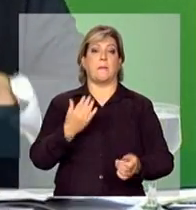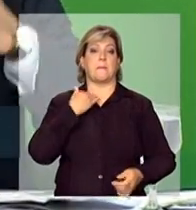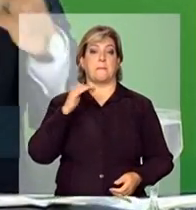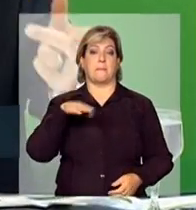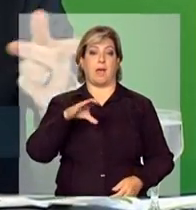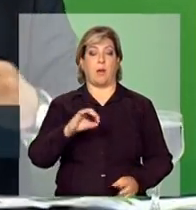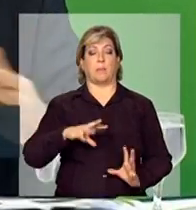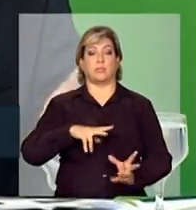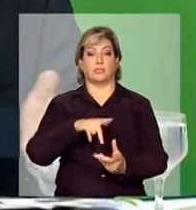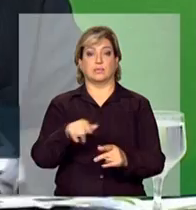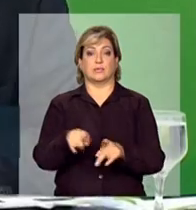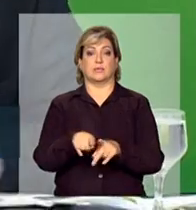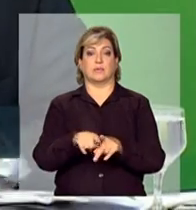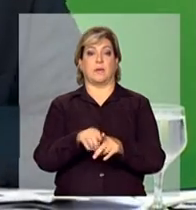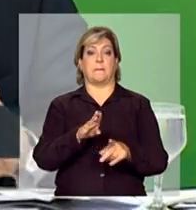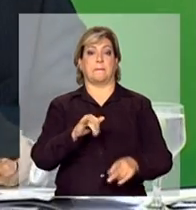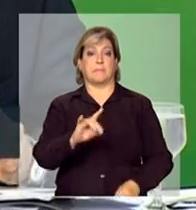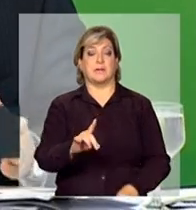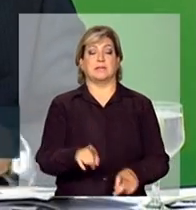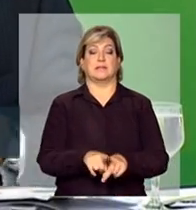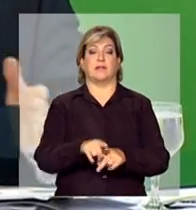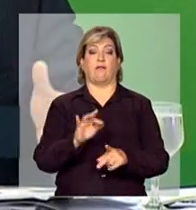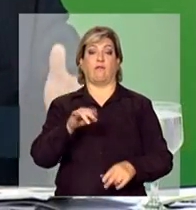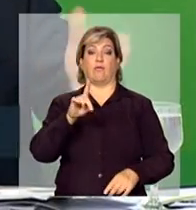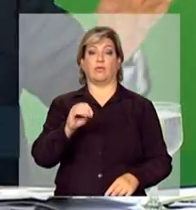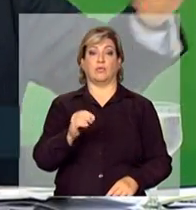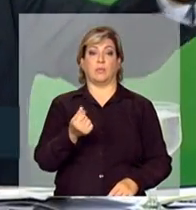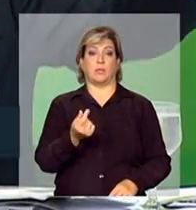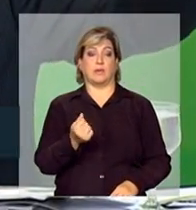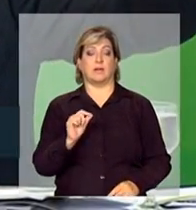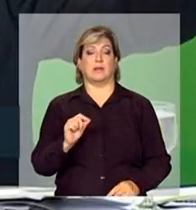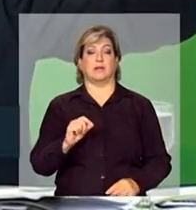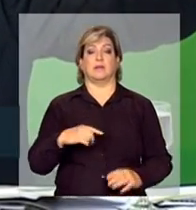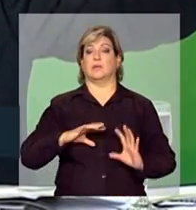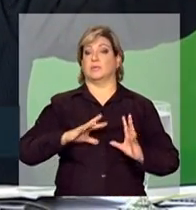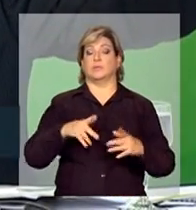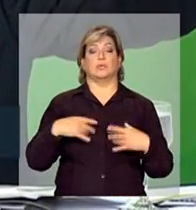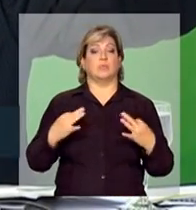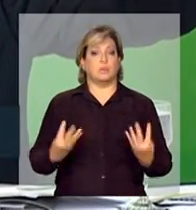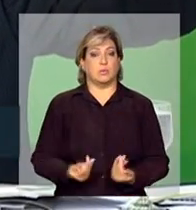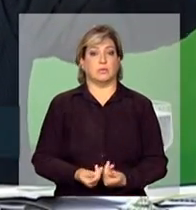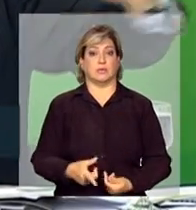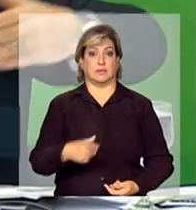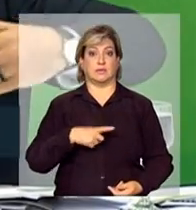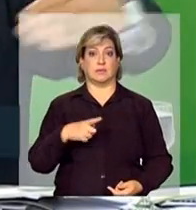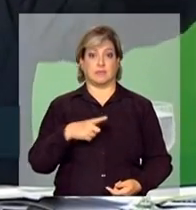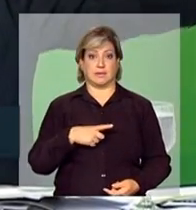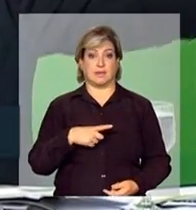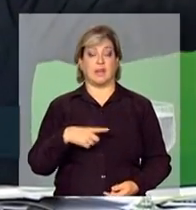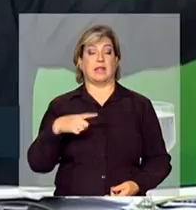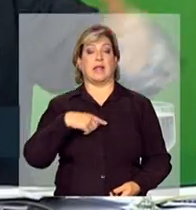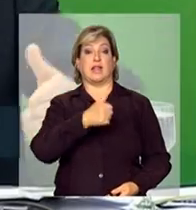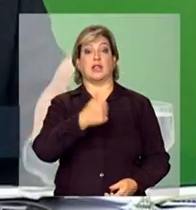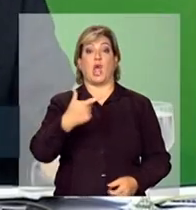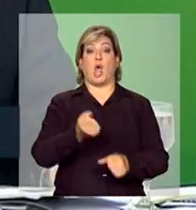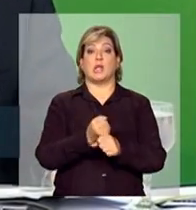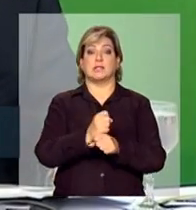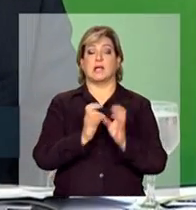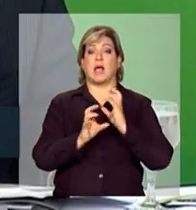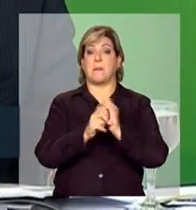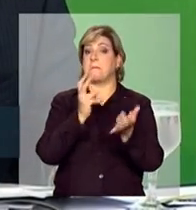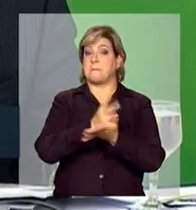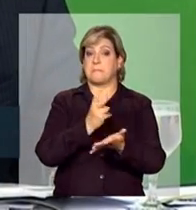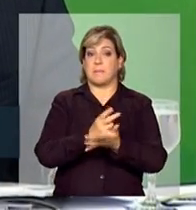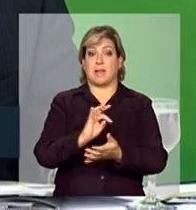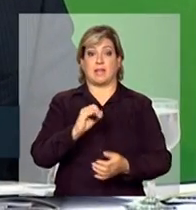BID do fundo monetário internacional não tem razão para que esse dado põe a projeção lá que a gente tenha há 12 anos com a mesma taxa